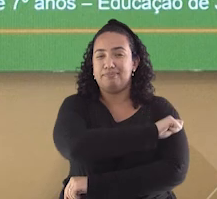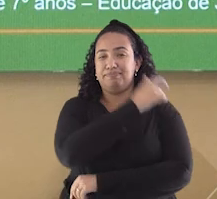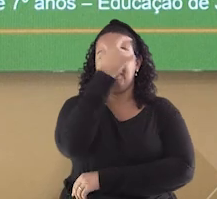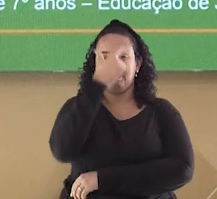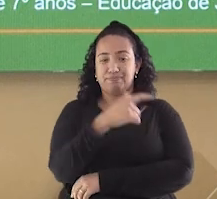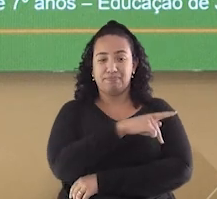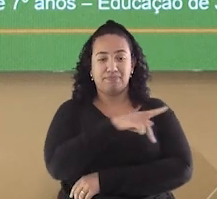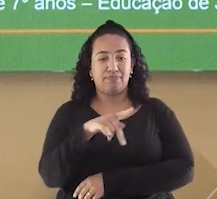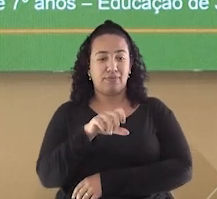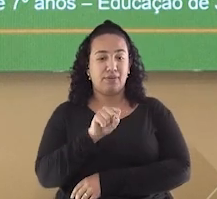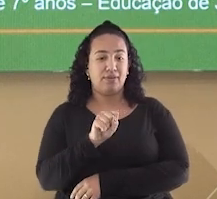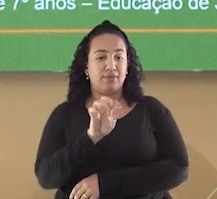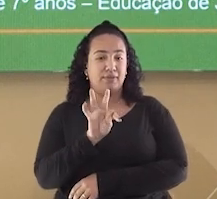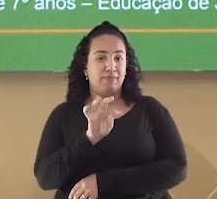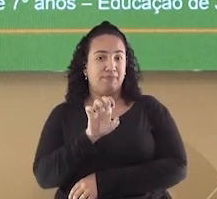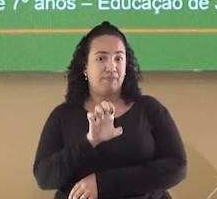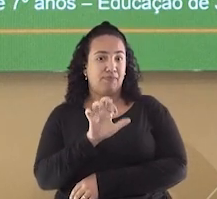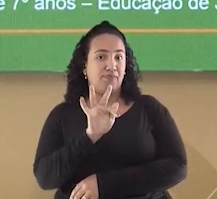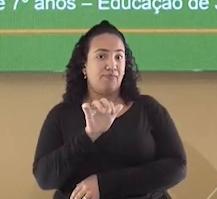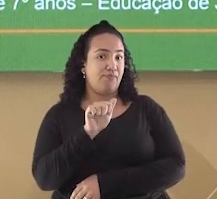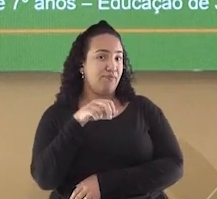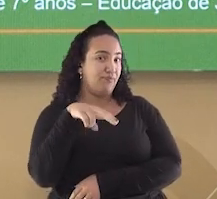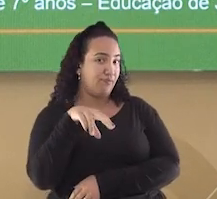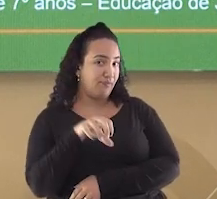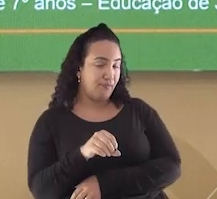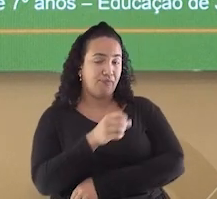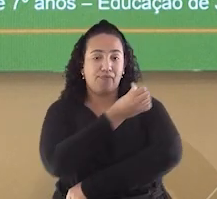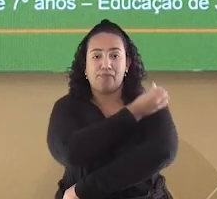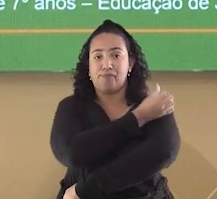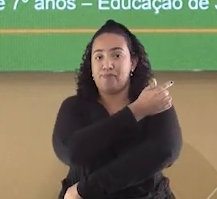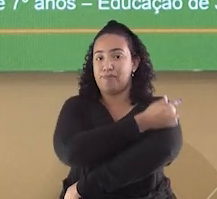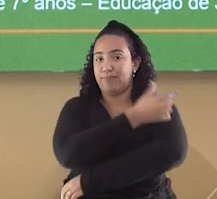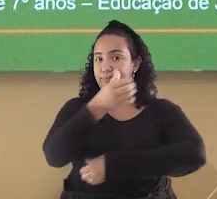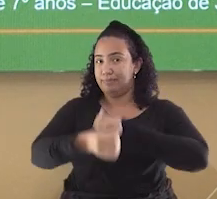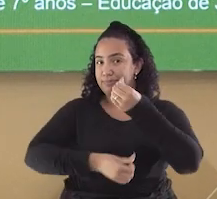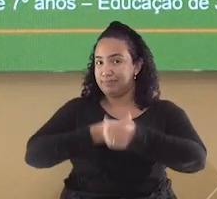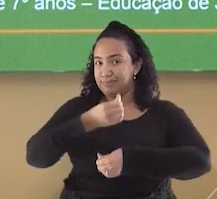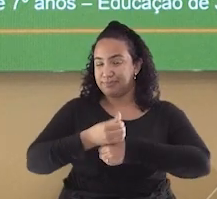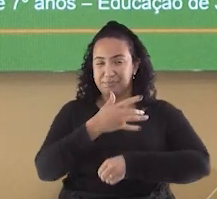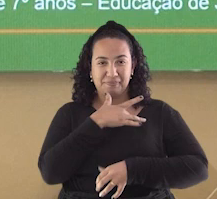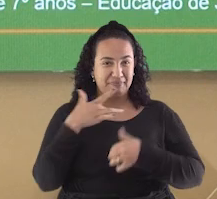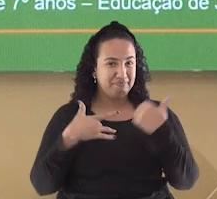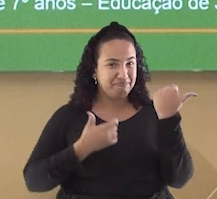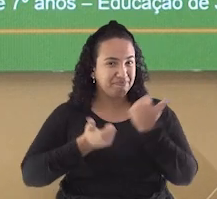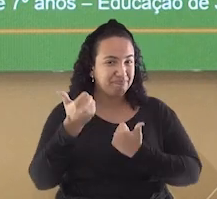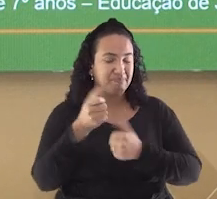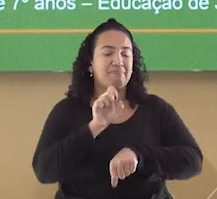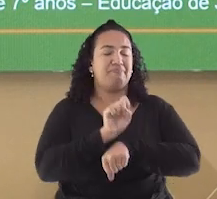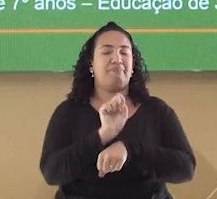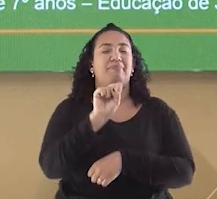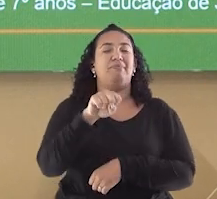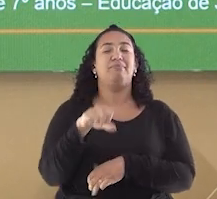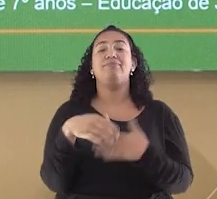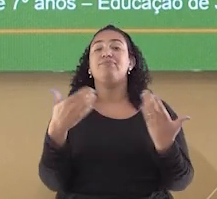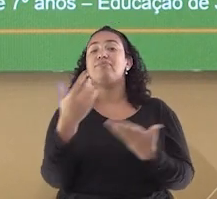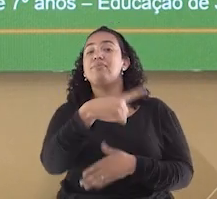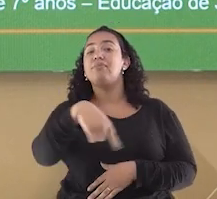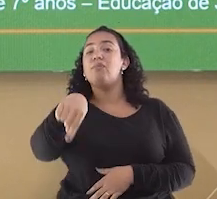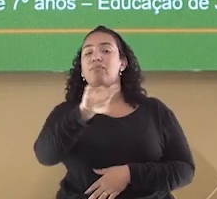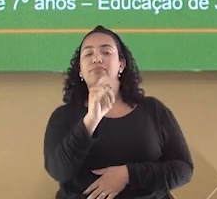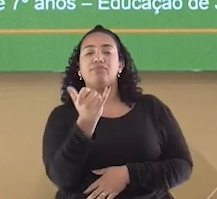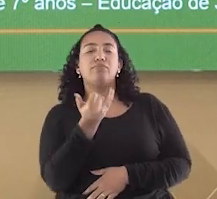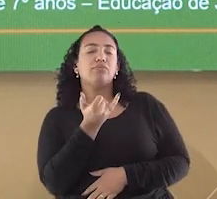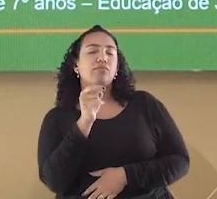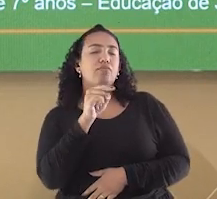estudantes! Eu sou Stefano, professor de Ciências da EJA, para o sexto e sétimo ano. Tudo bem com vocês? Espero que sim. Me diz aí, você